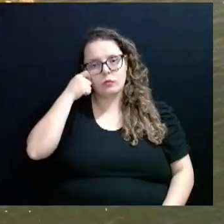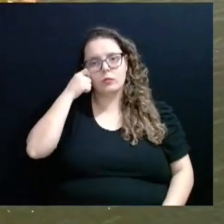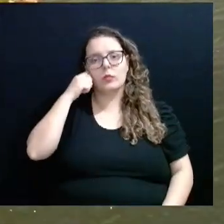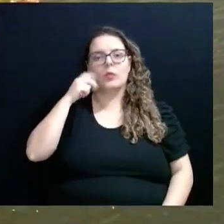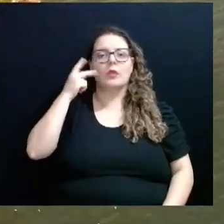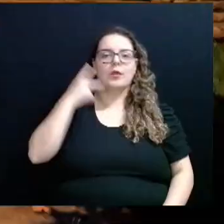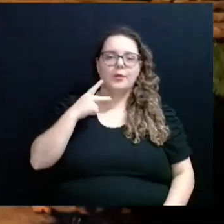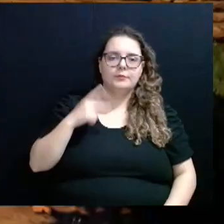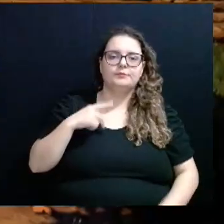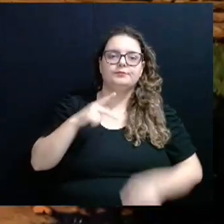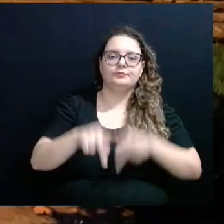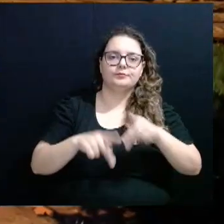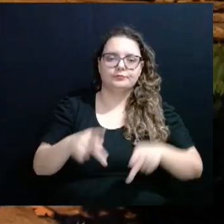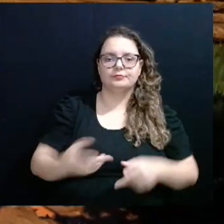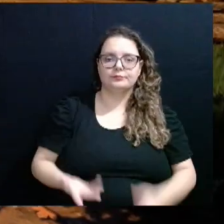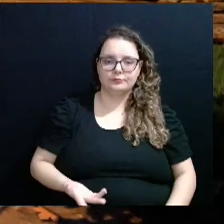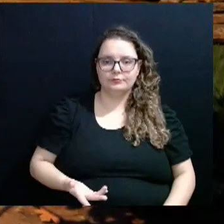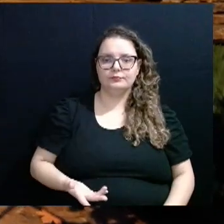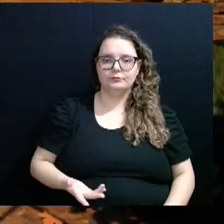também, tá? Agora,